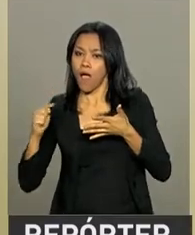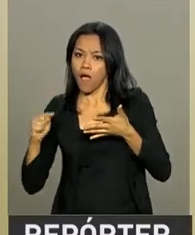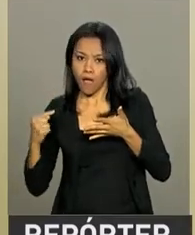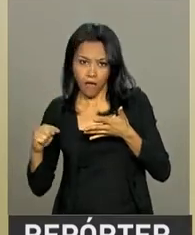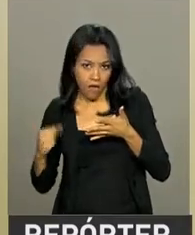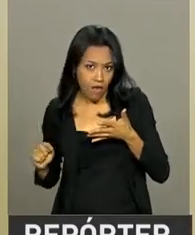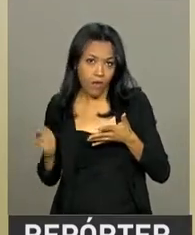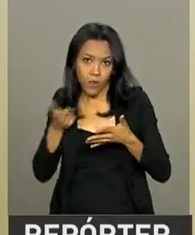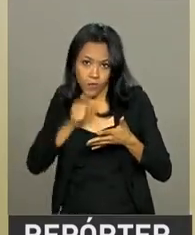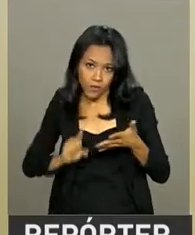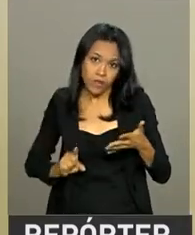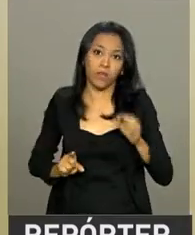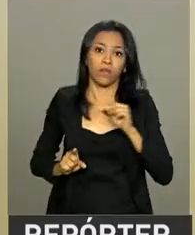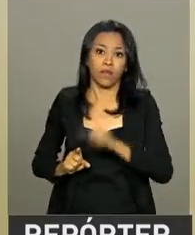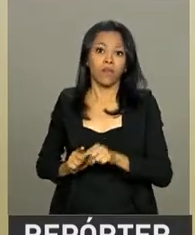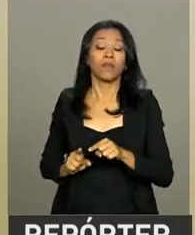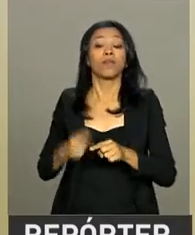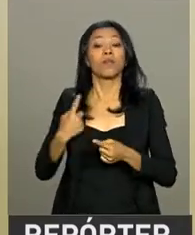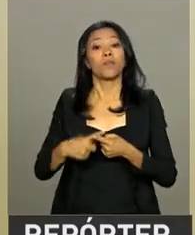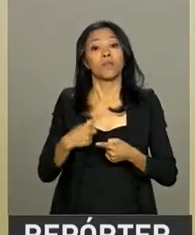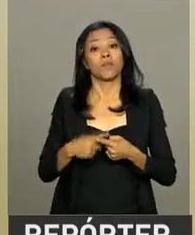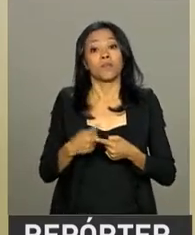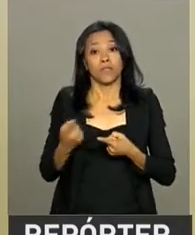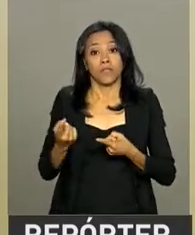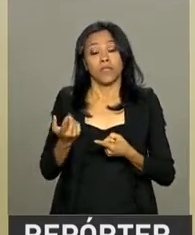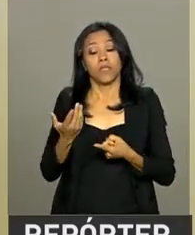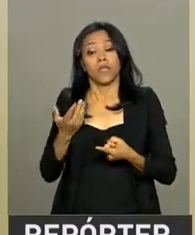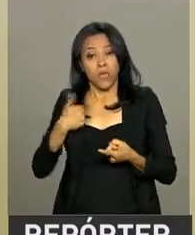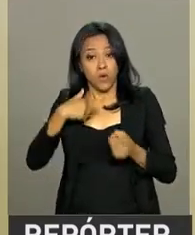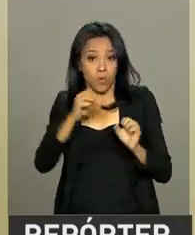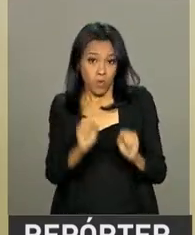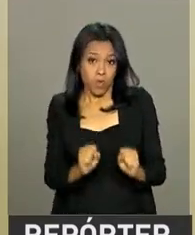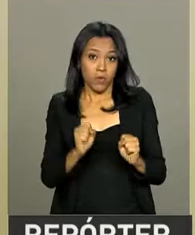tratamento informatizado, baseado em gestão de risco, e eu posso